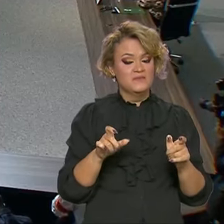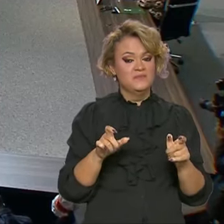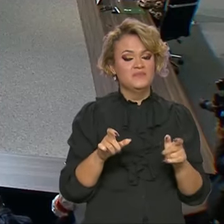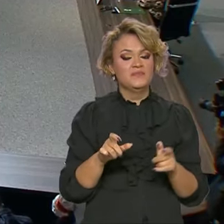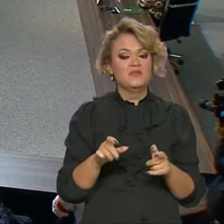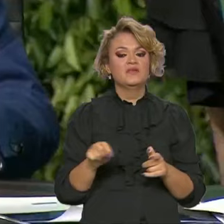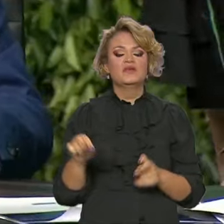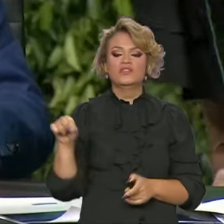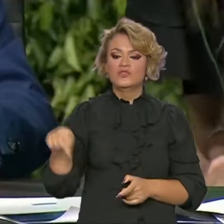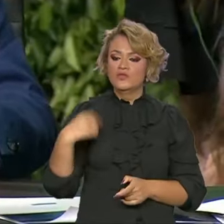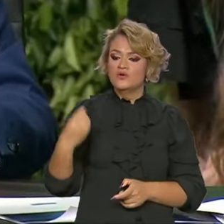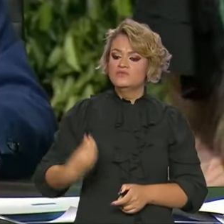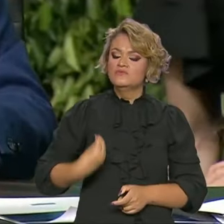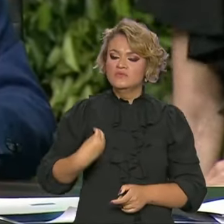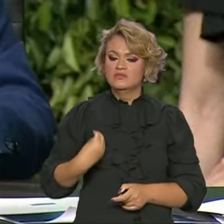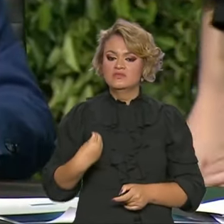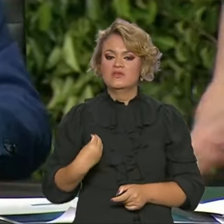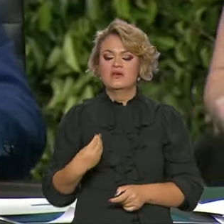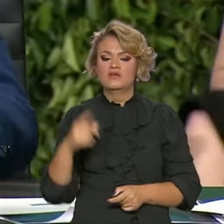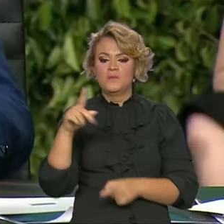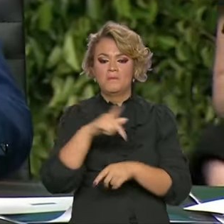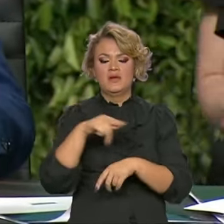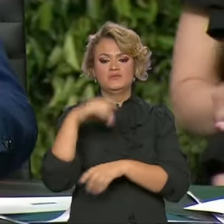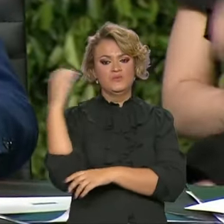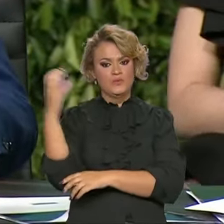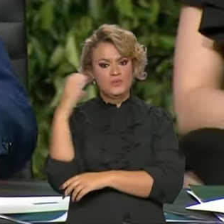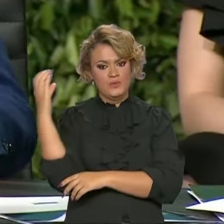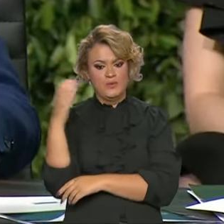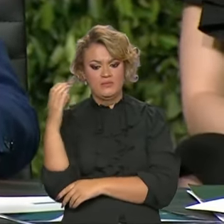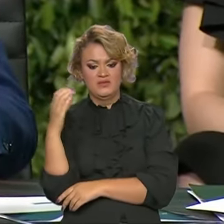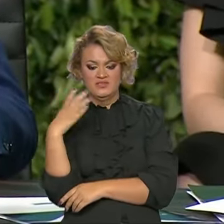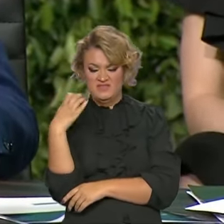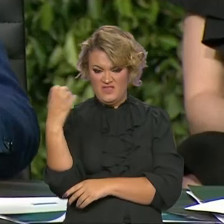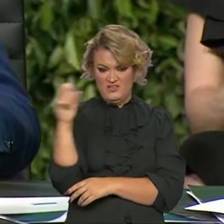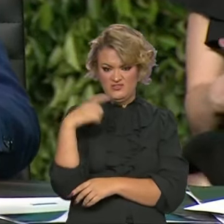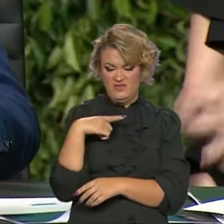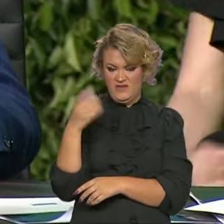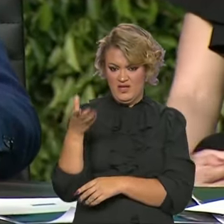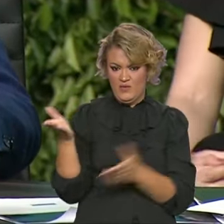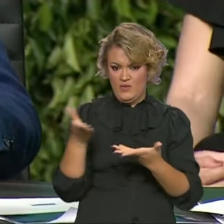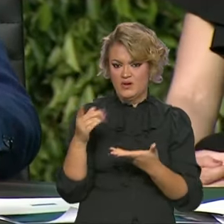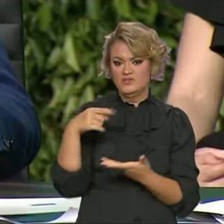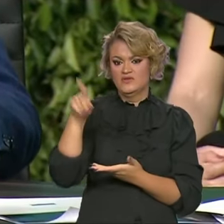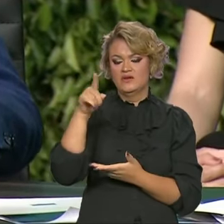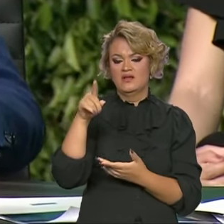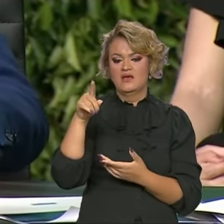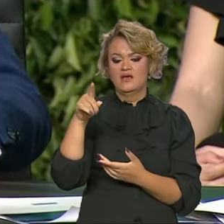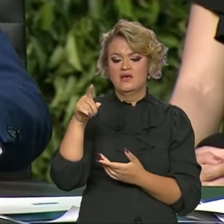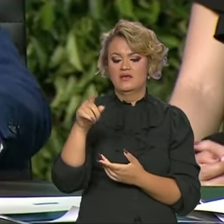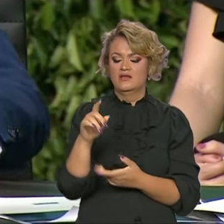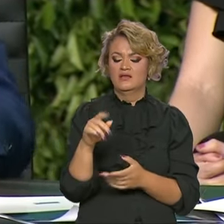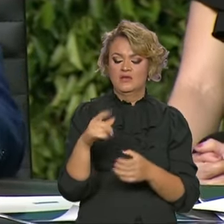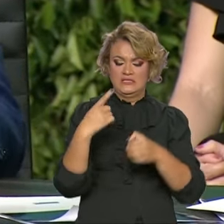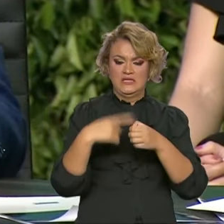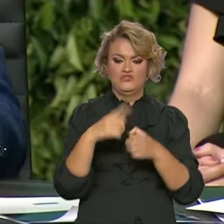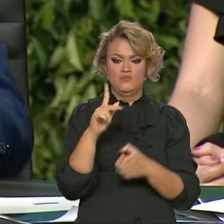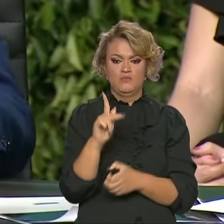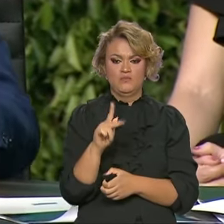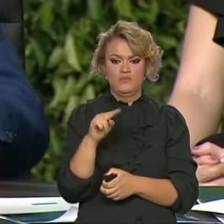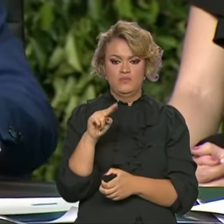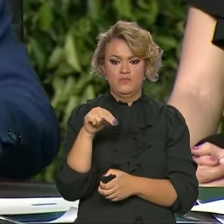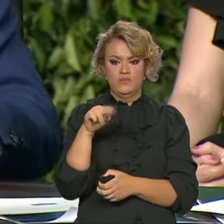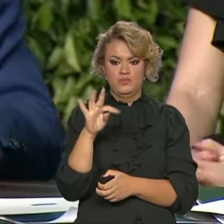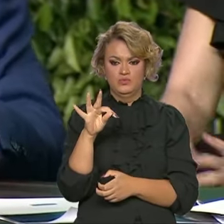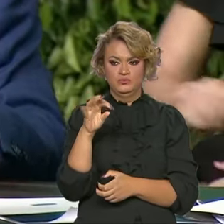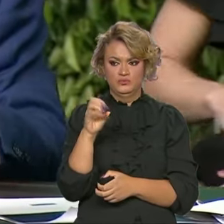que a gente esteve na Colômbia, nessa viagem que fizemos, no estado de Punto Mayo, e lá